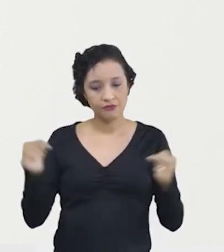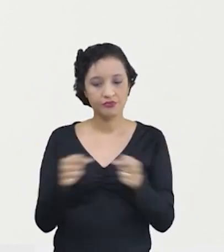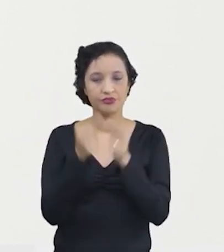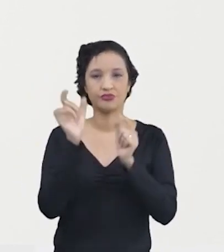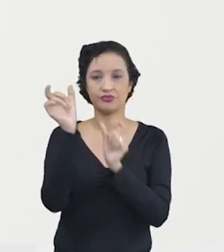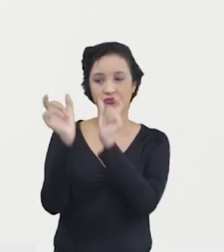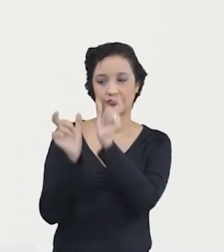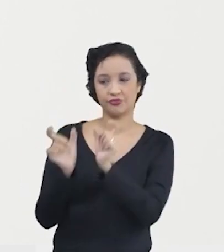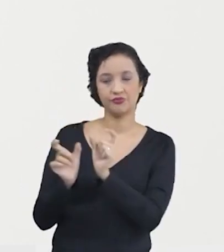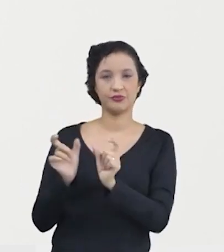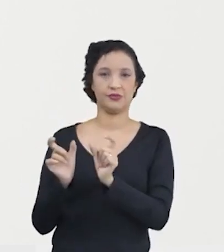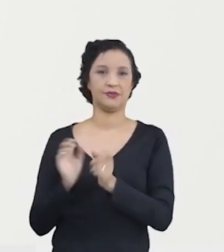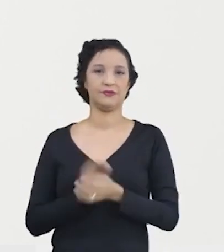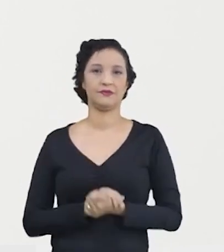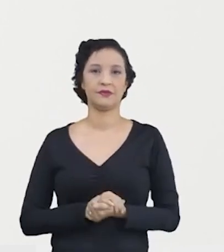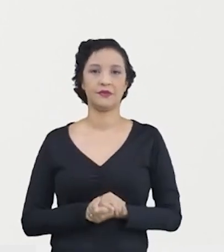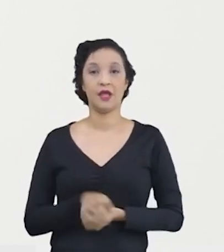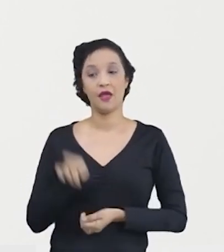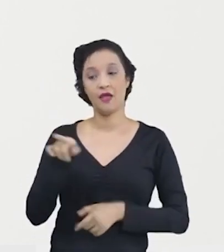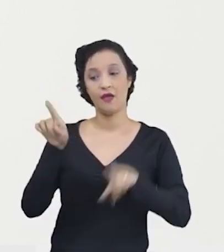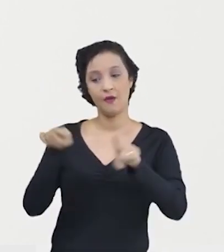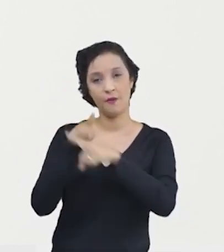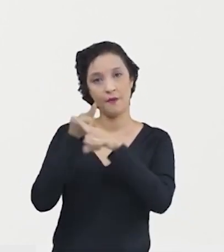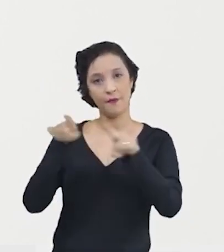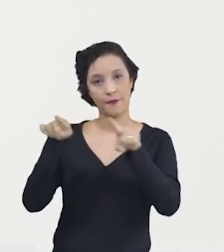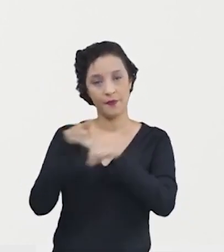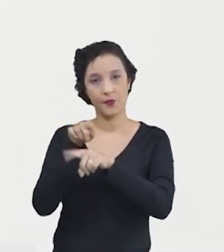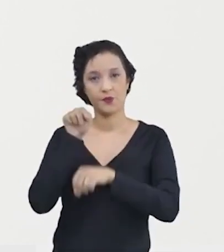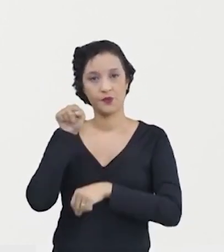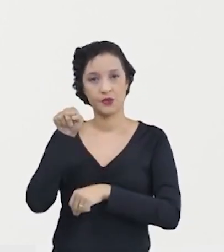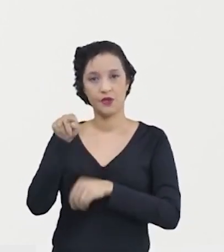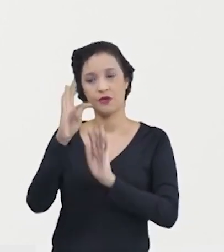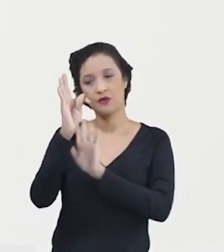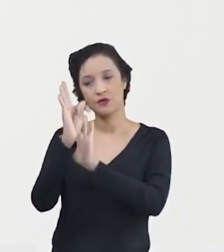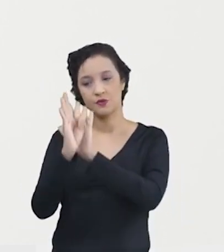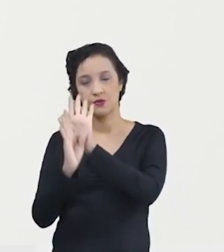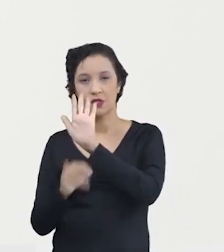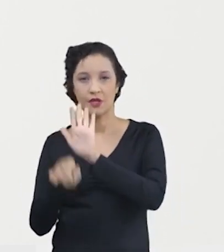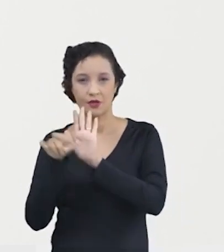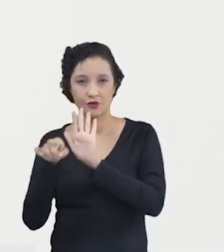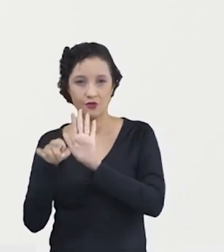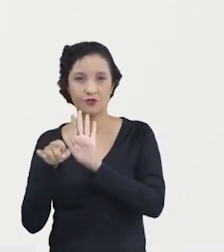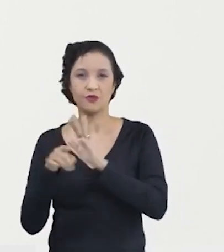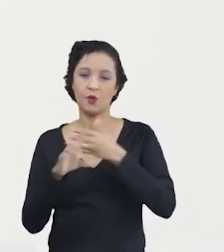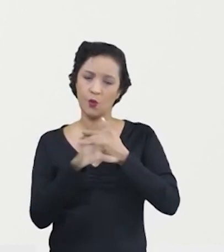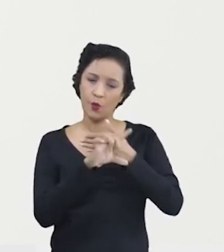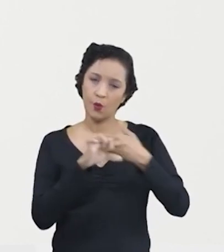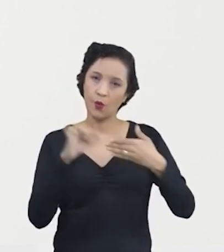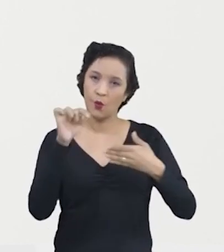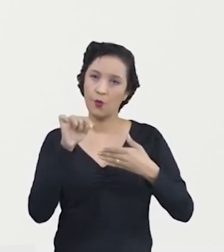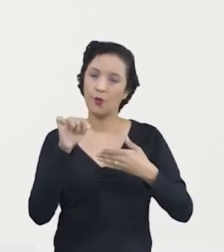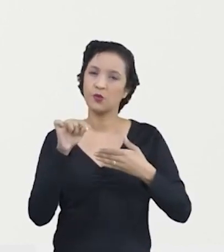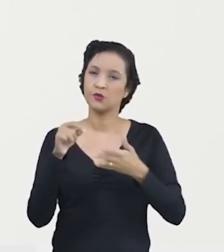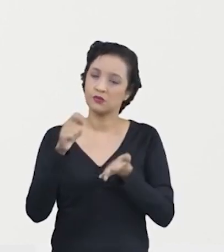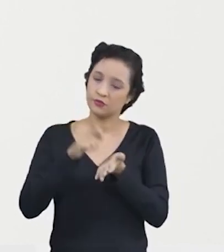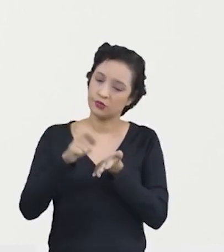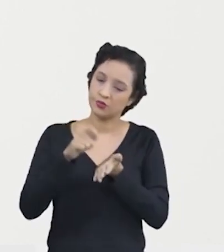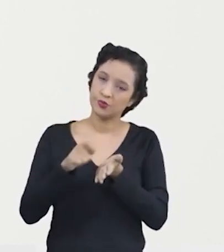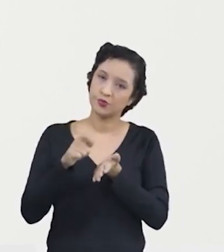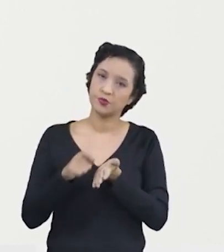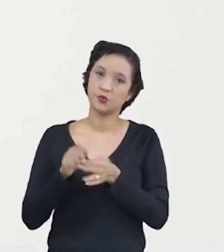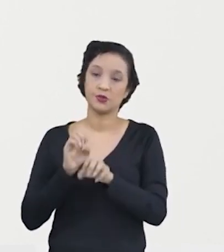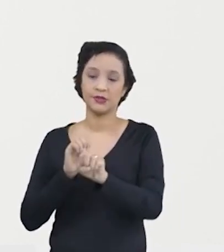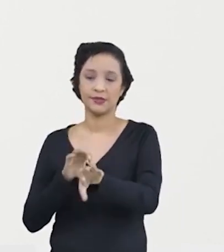bem explícito. Trata-se de uma música, nela, os compositores orientam que as pessoas dancem a